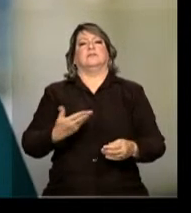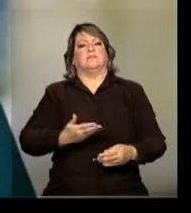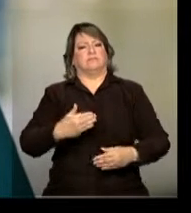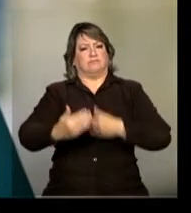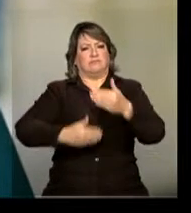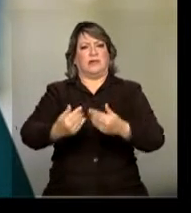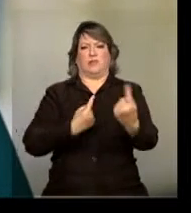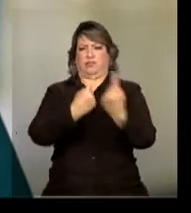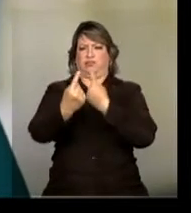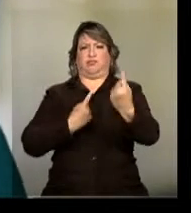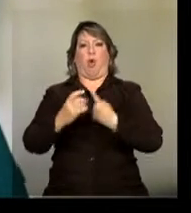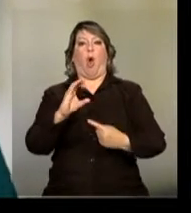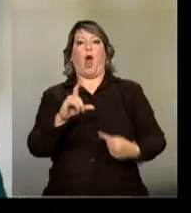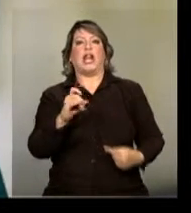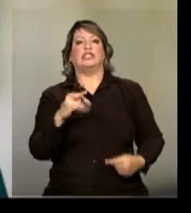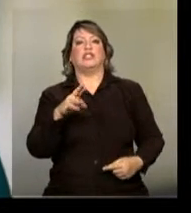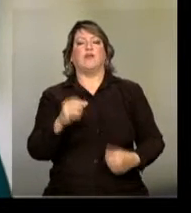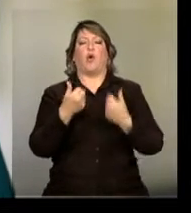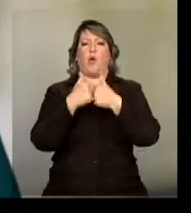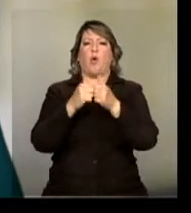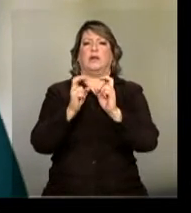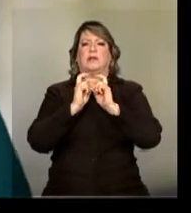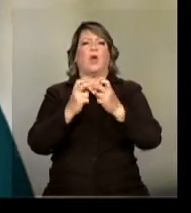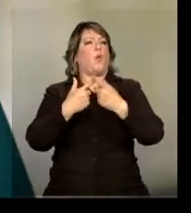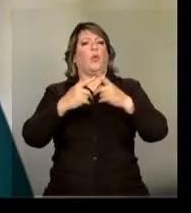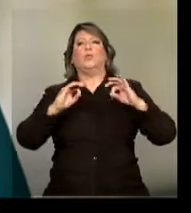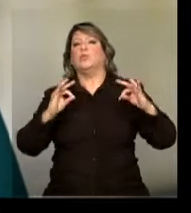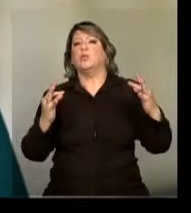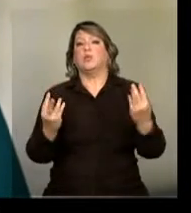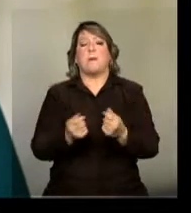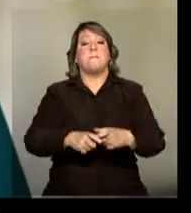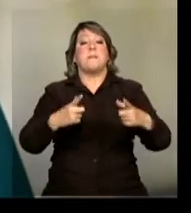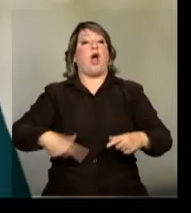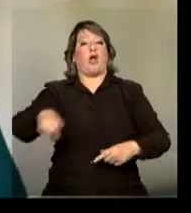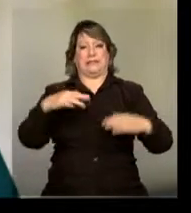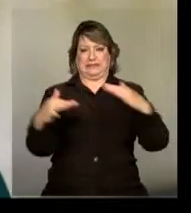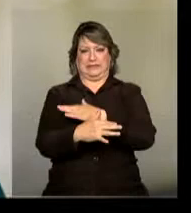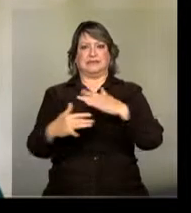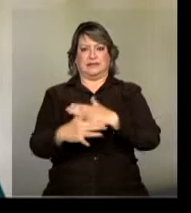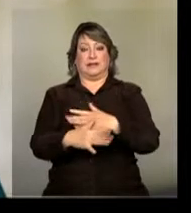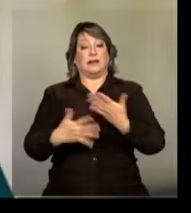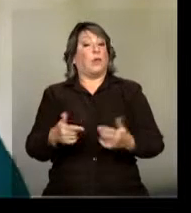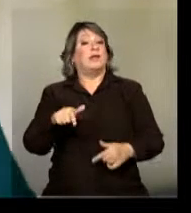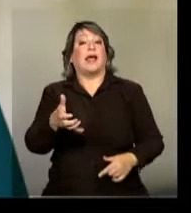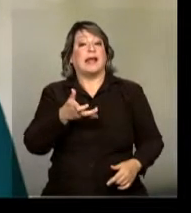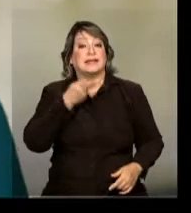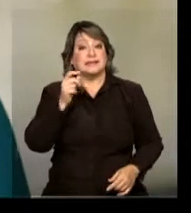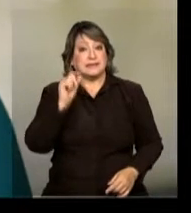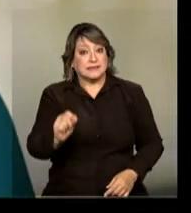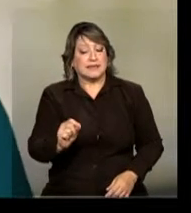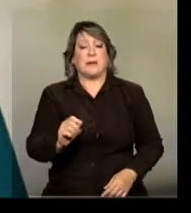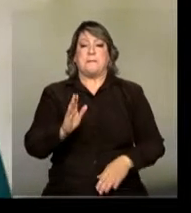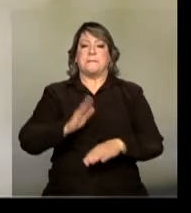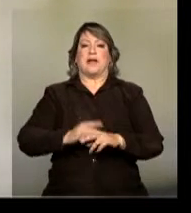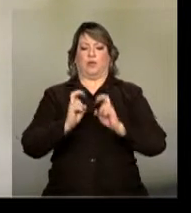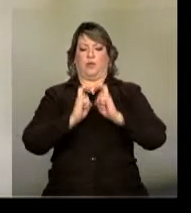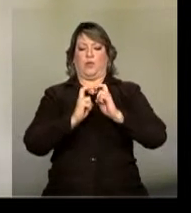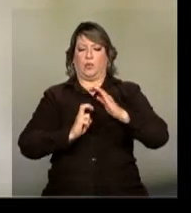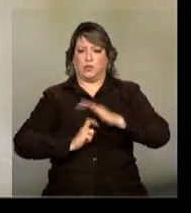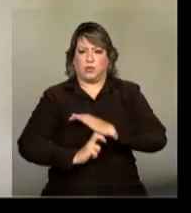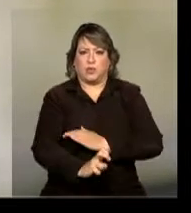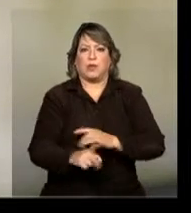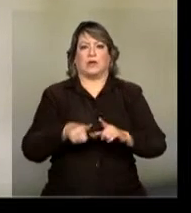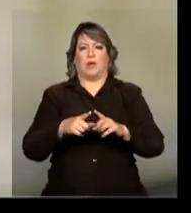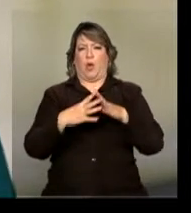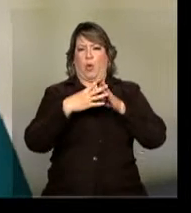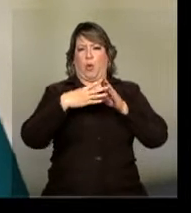o transporte coletivo nas nossas maiores cidades isso significa mais metrôs monotrilhos